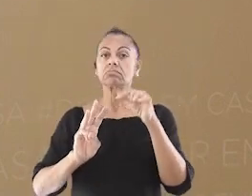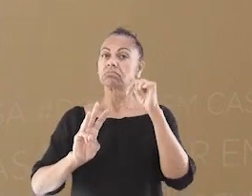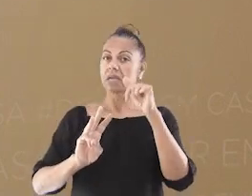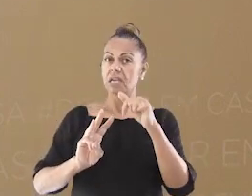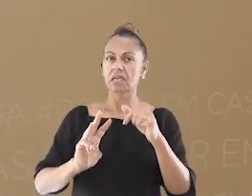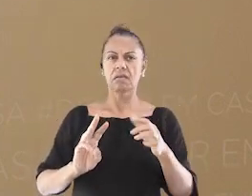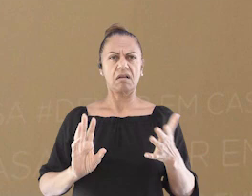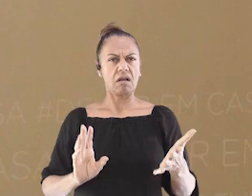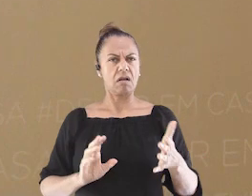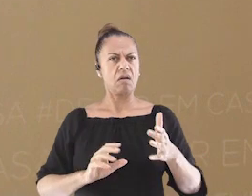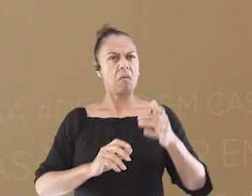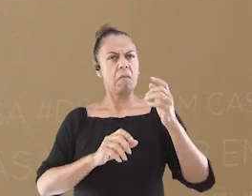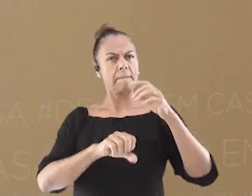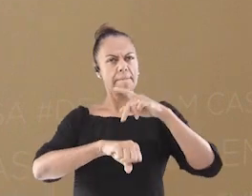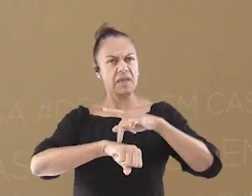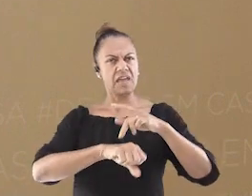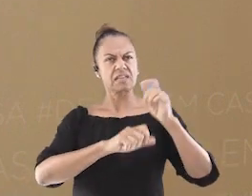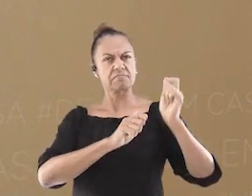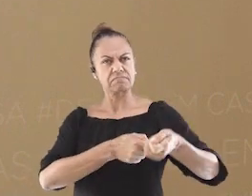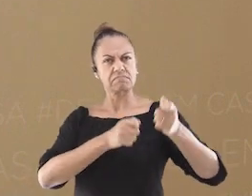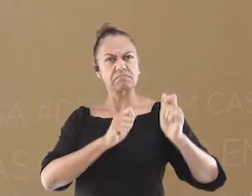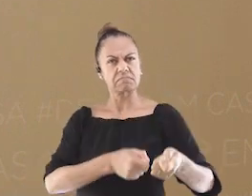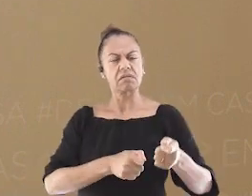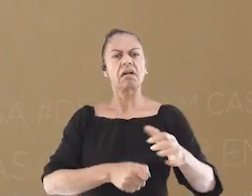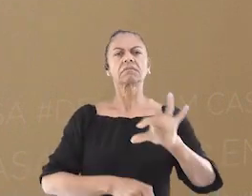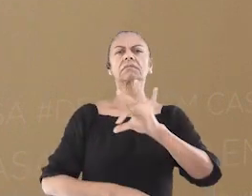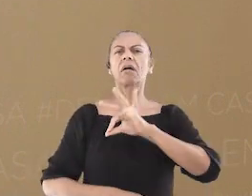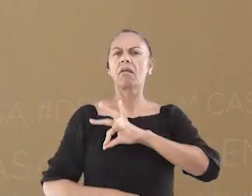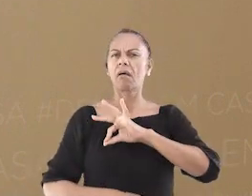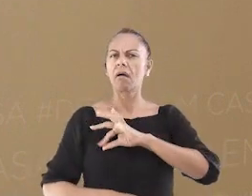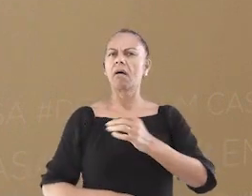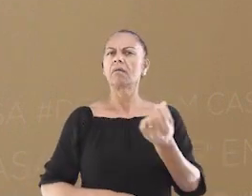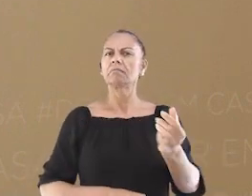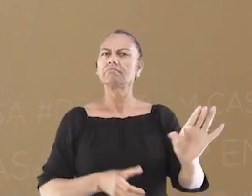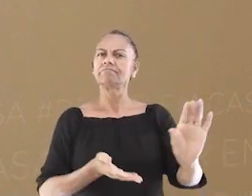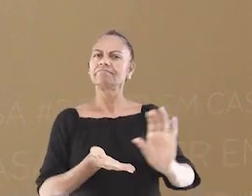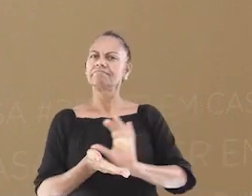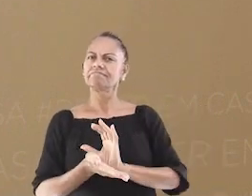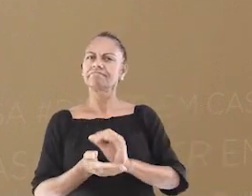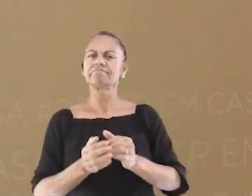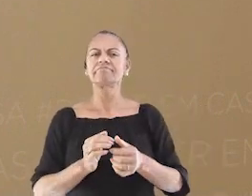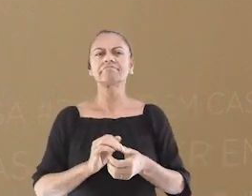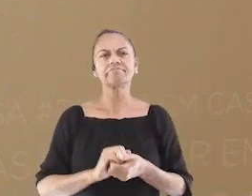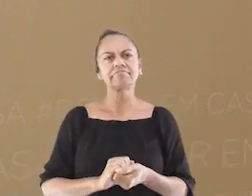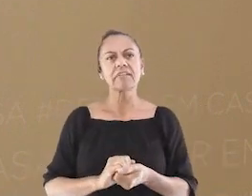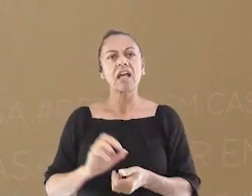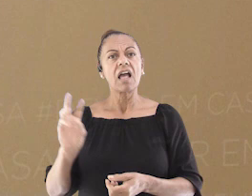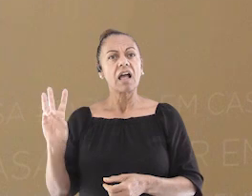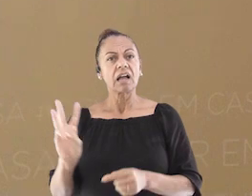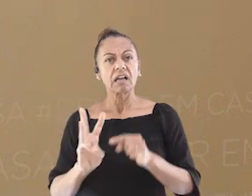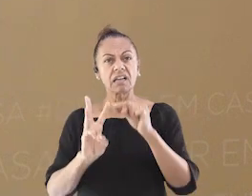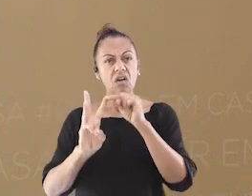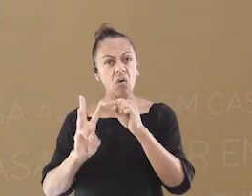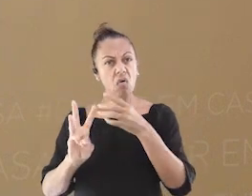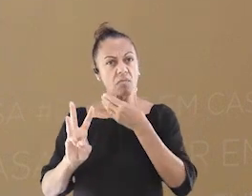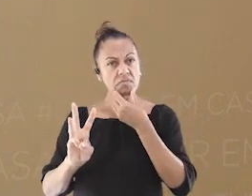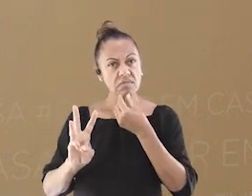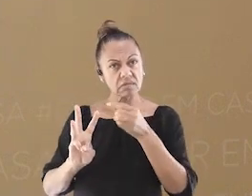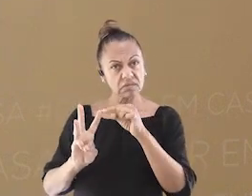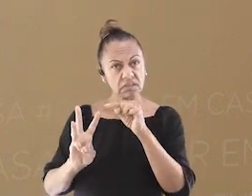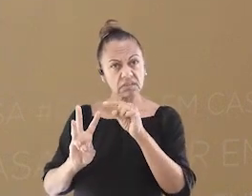sustentar com seu salário. Com muito orgulho, o terceiro trabalhador afirmou que